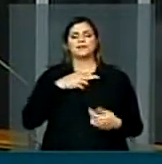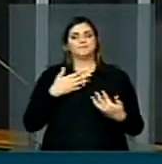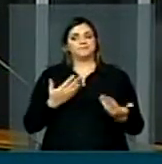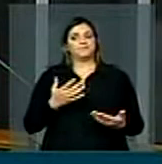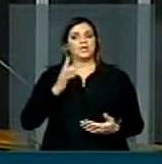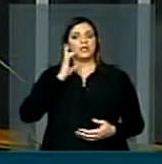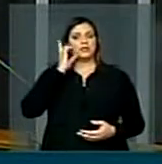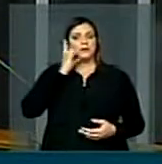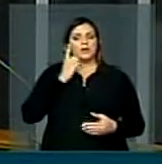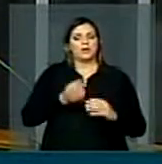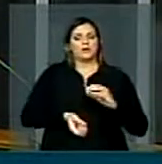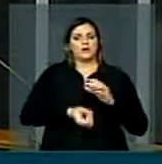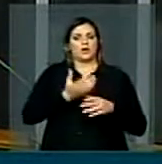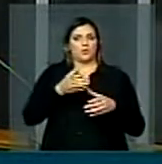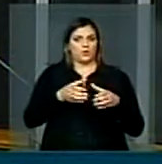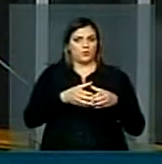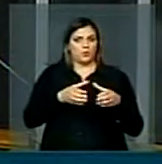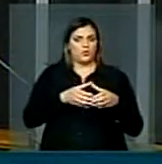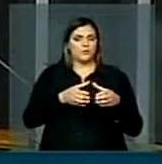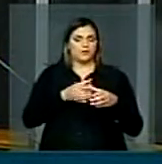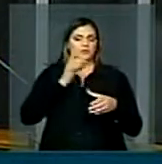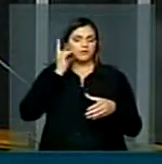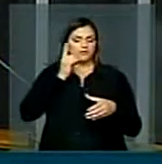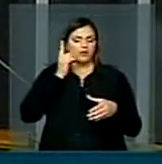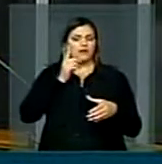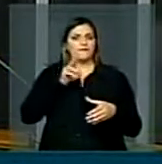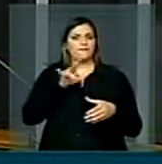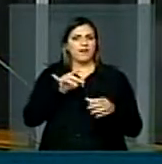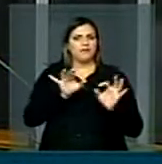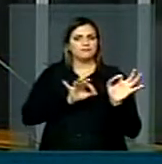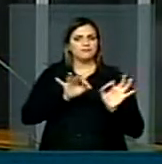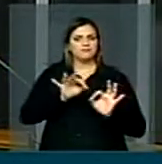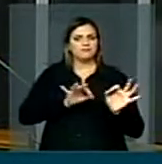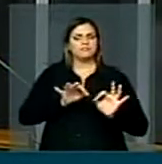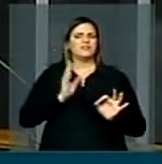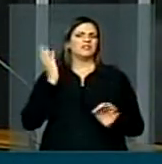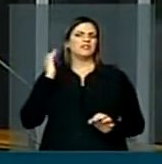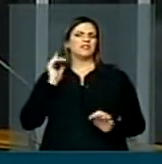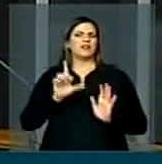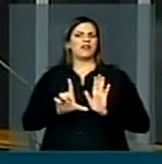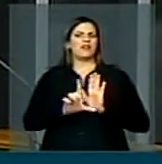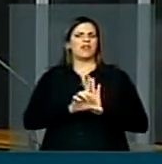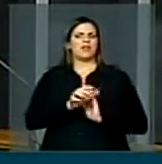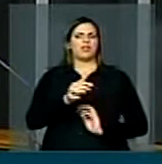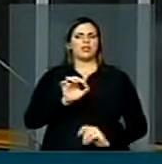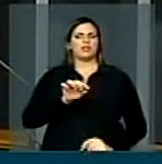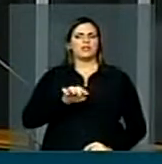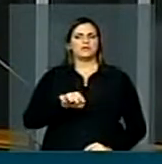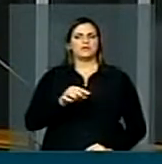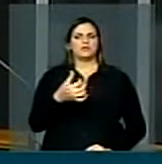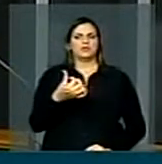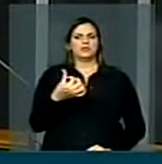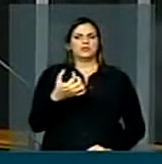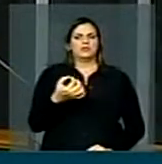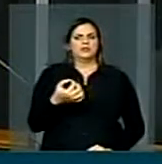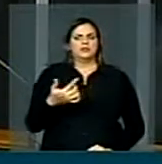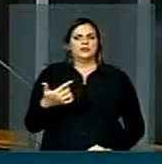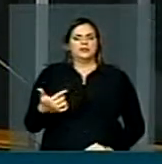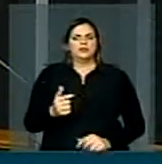vai propor a esta Casa Legislativa através da lei que foi aprovada, a 10.602 de